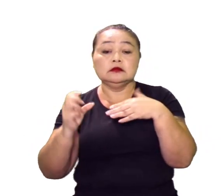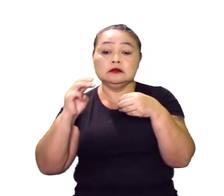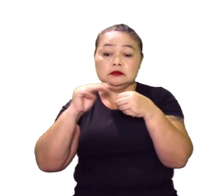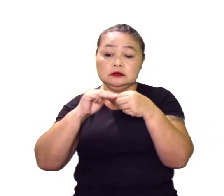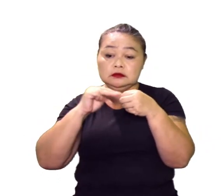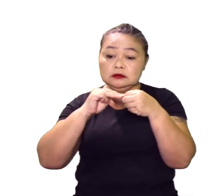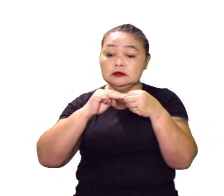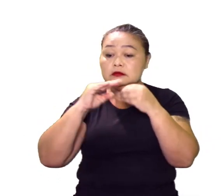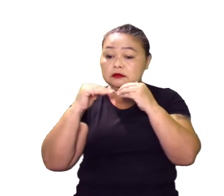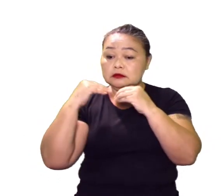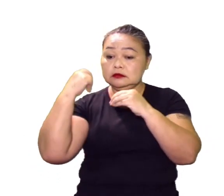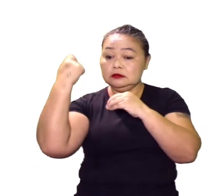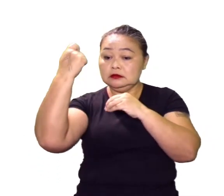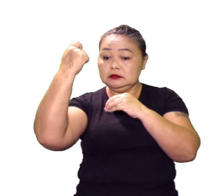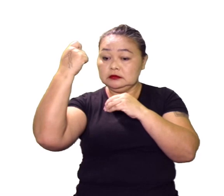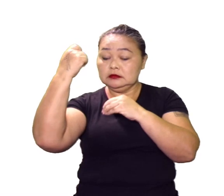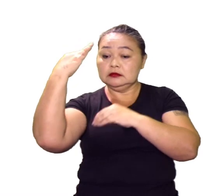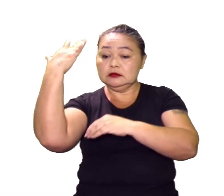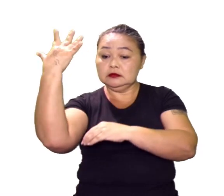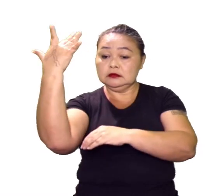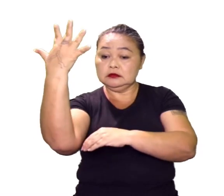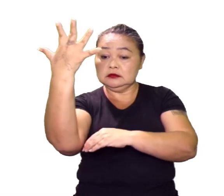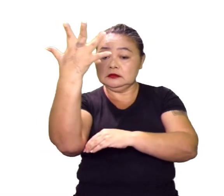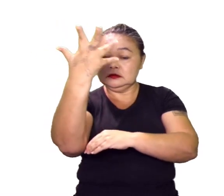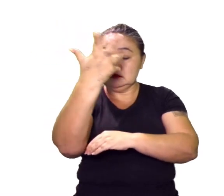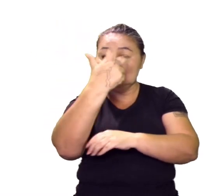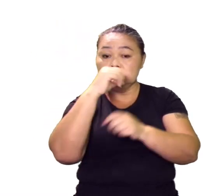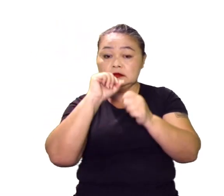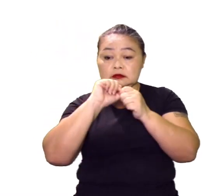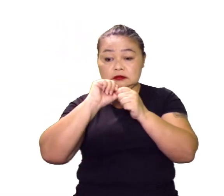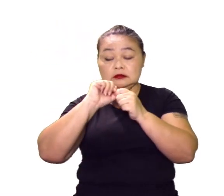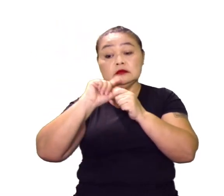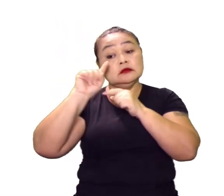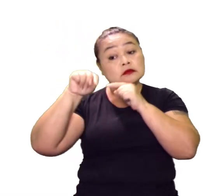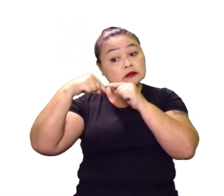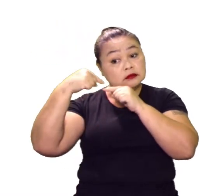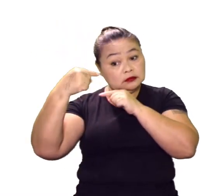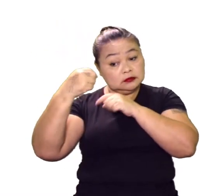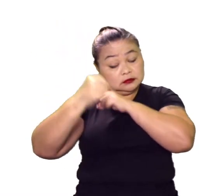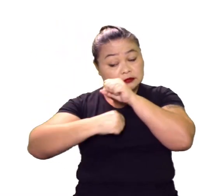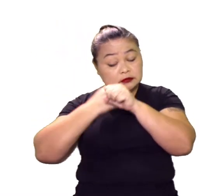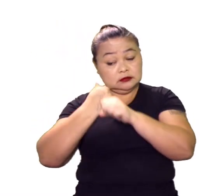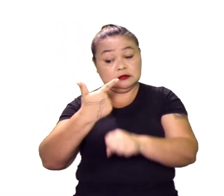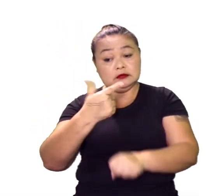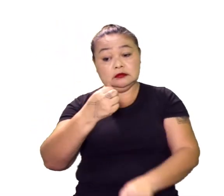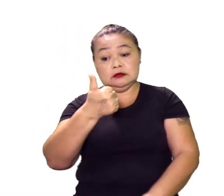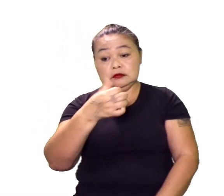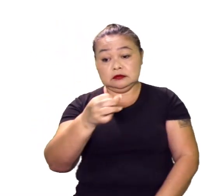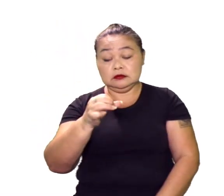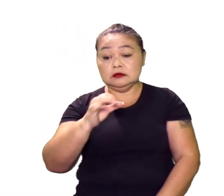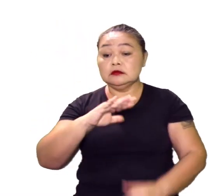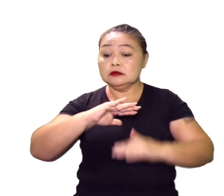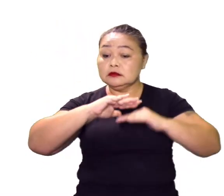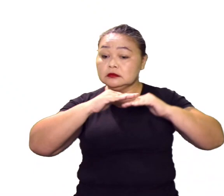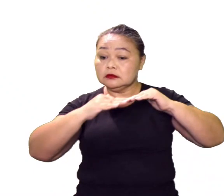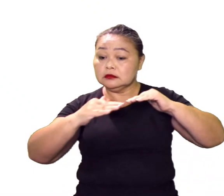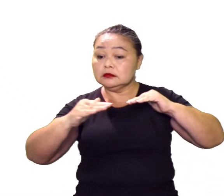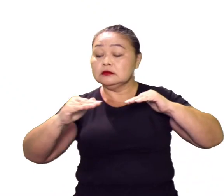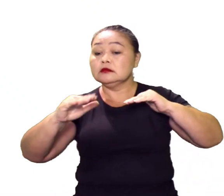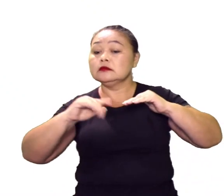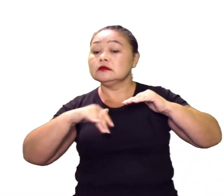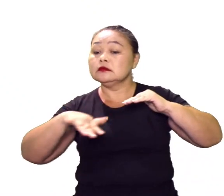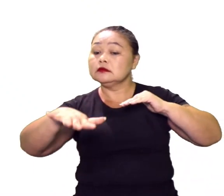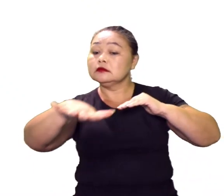município de Alta Floresta, e ainda foi denominada em 2016 pelo IBGE como Pantanal do Guaporé.